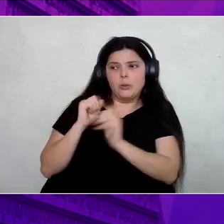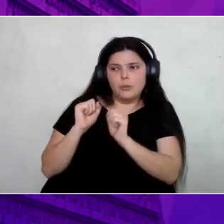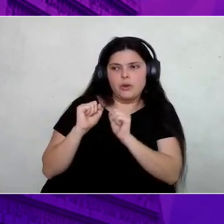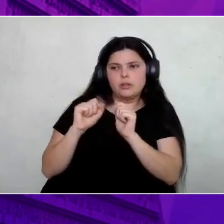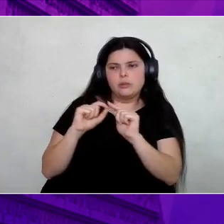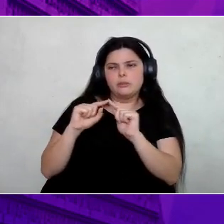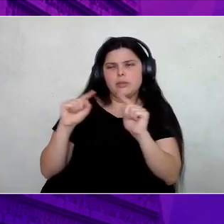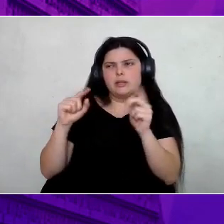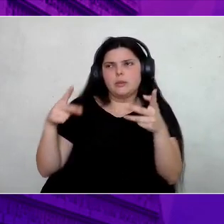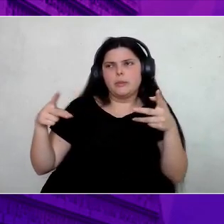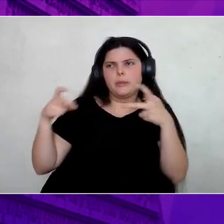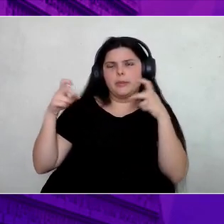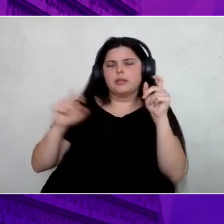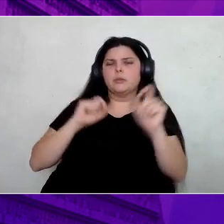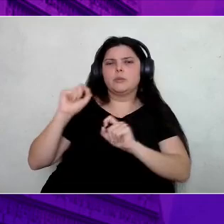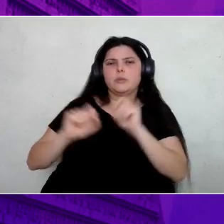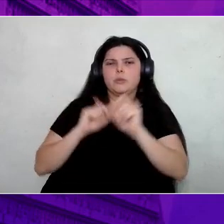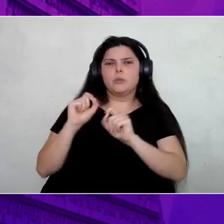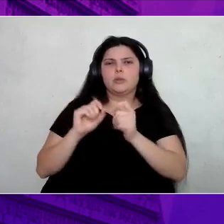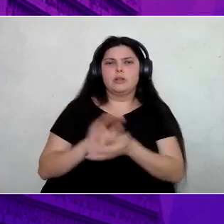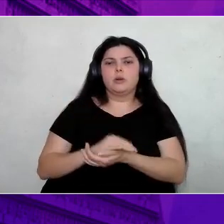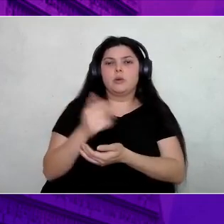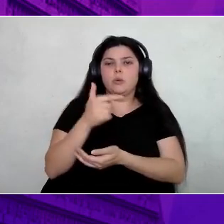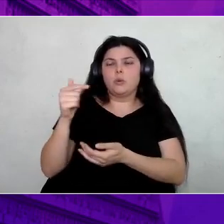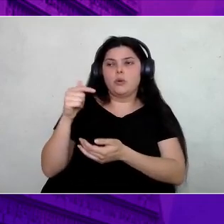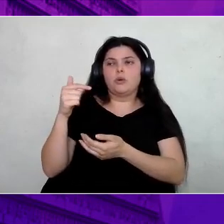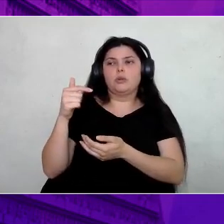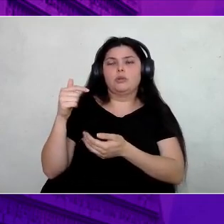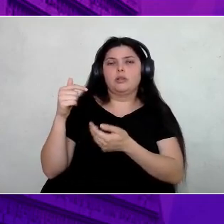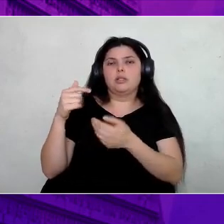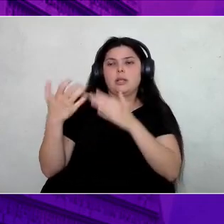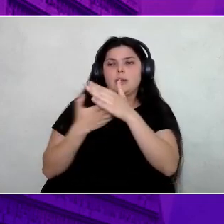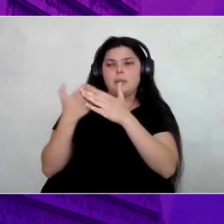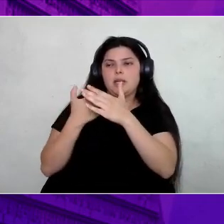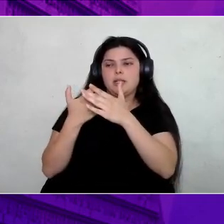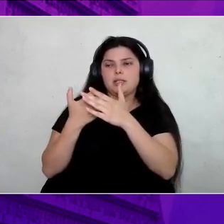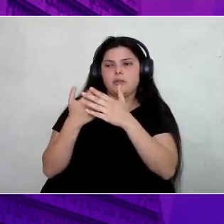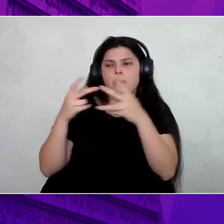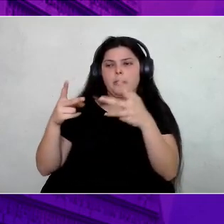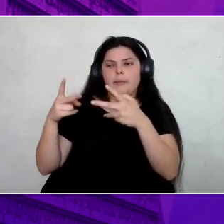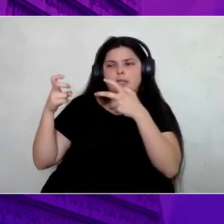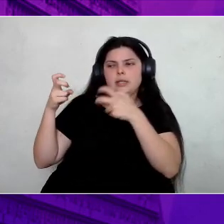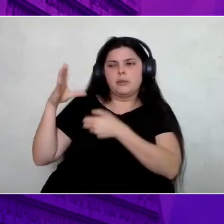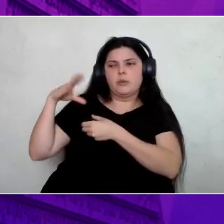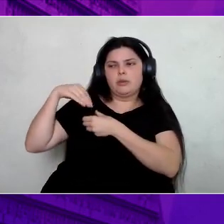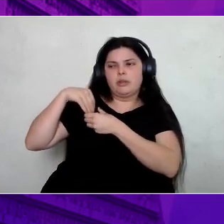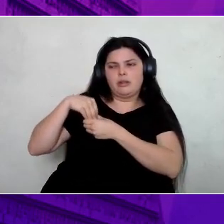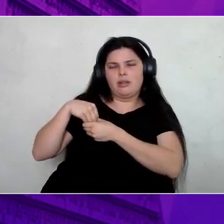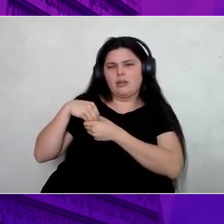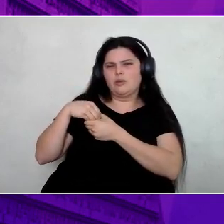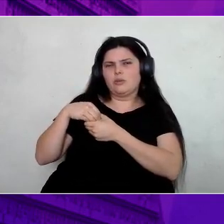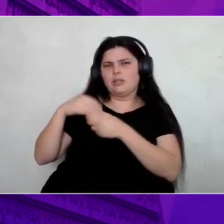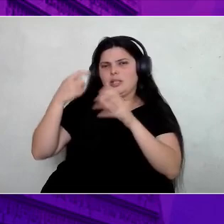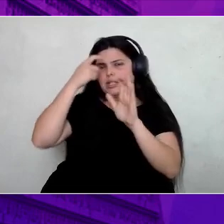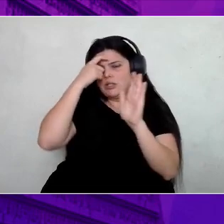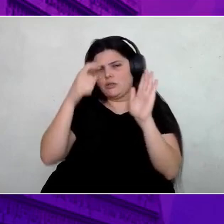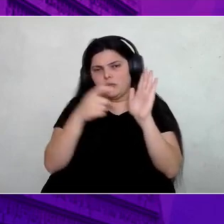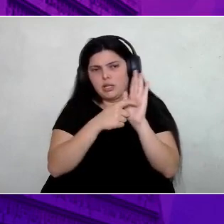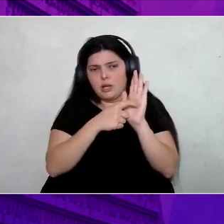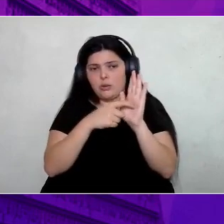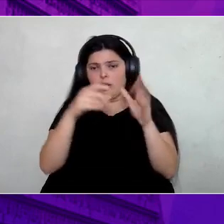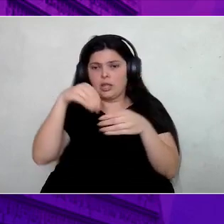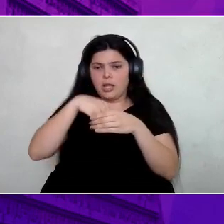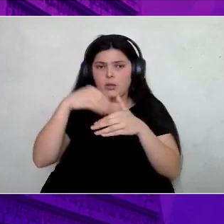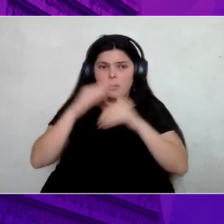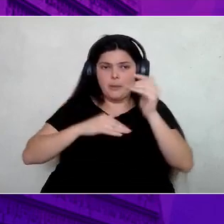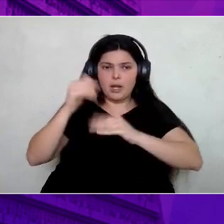que ou os outros players do mercado estavam olhando para dentro de casa, eles estavam trazendo inteligência artificial para dentro de casa, para processos,